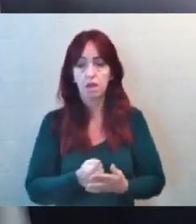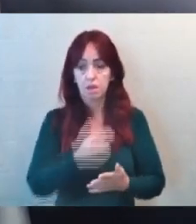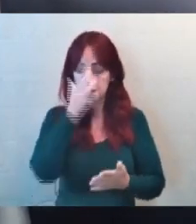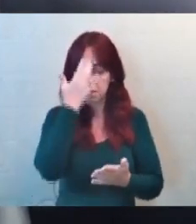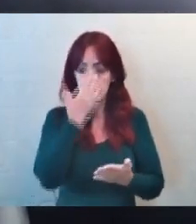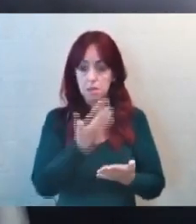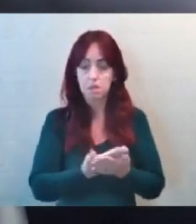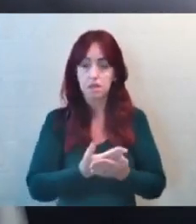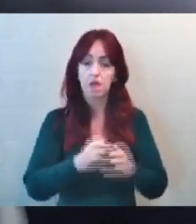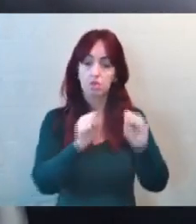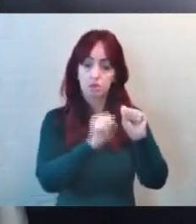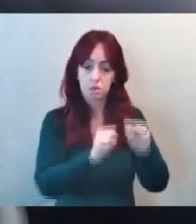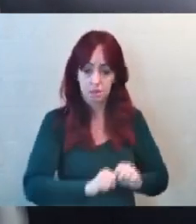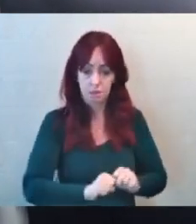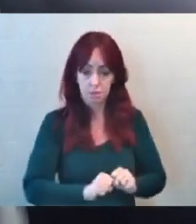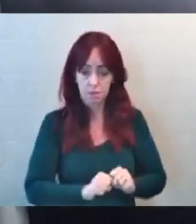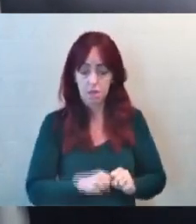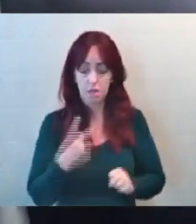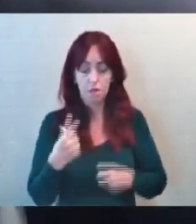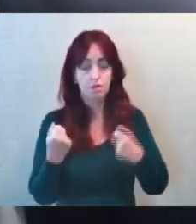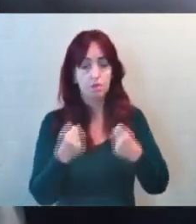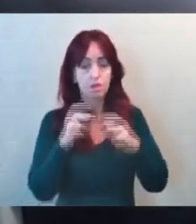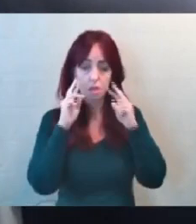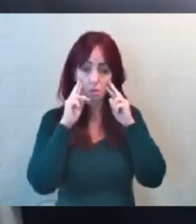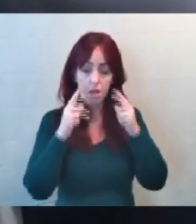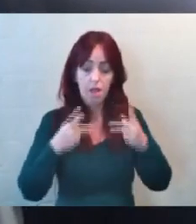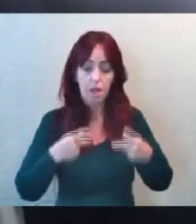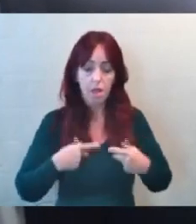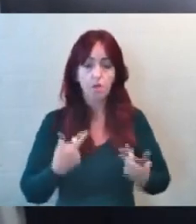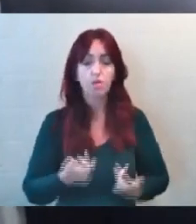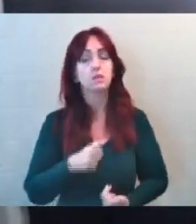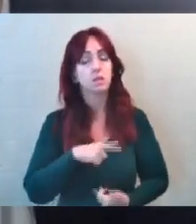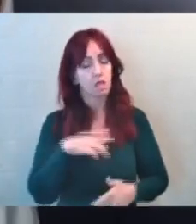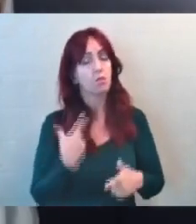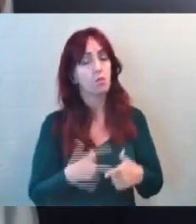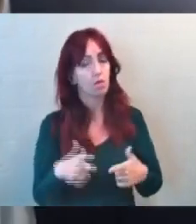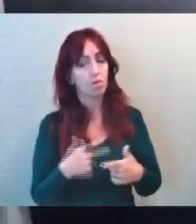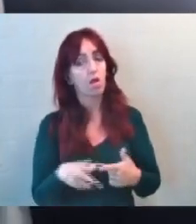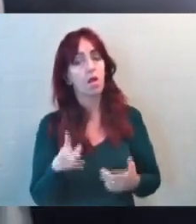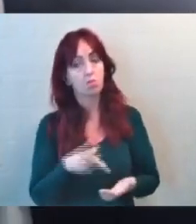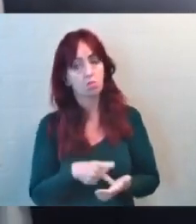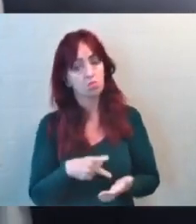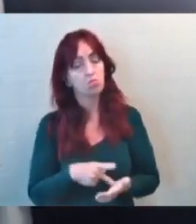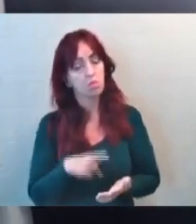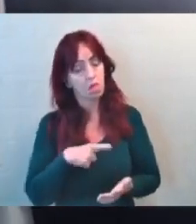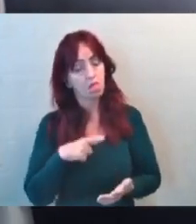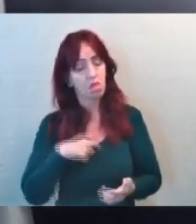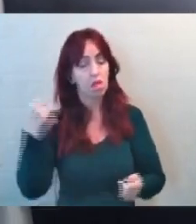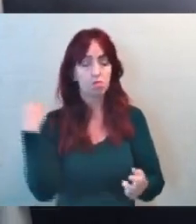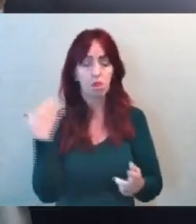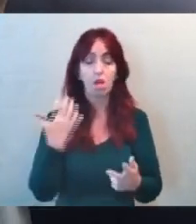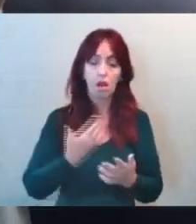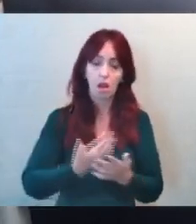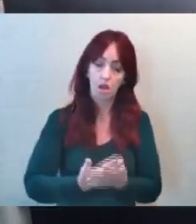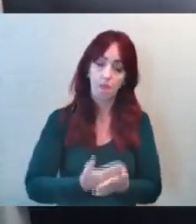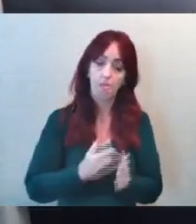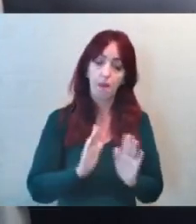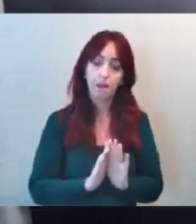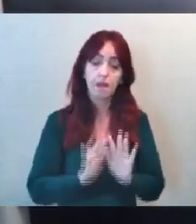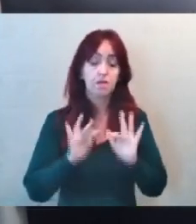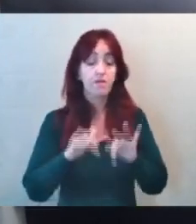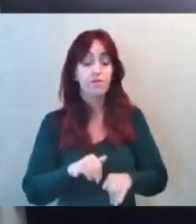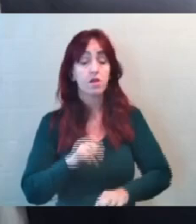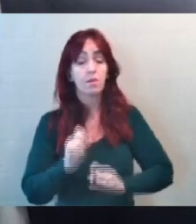sistema. Nós precisamos reconhecer, há problemas, eles são históricos. E,